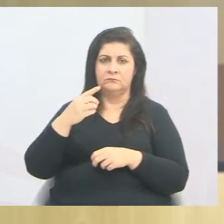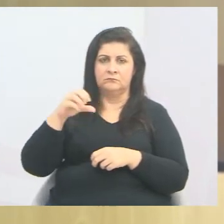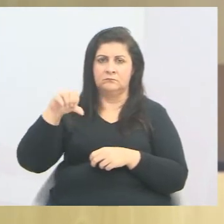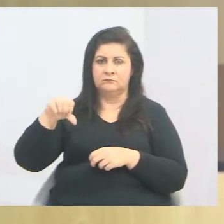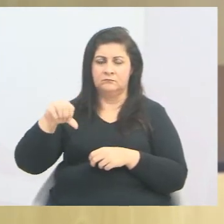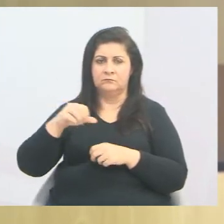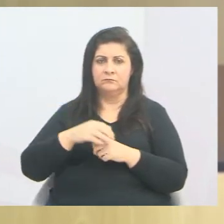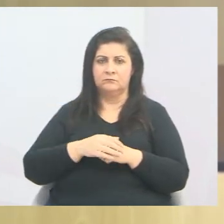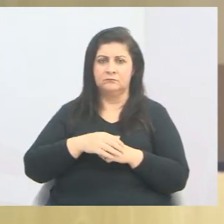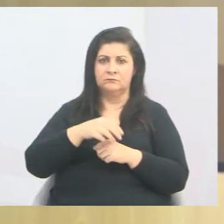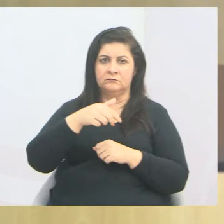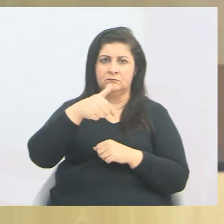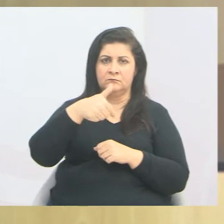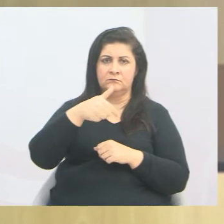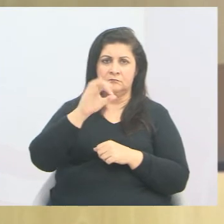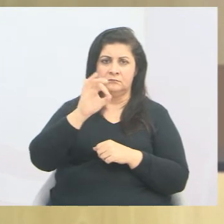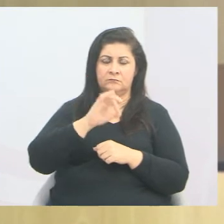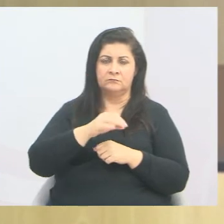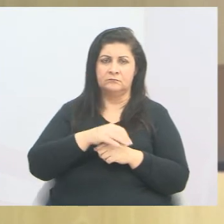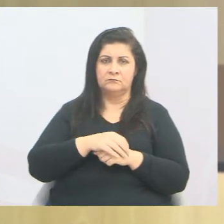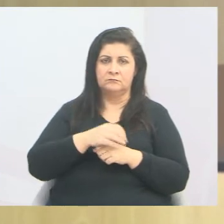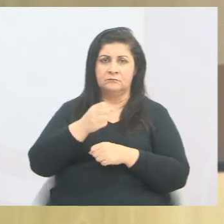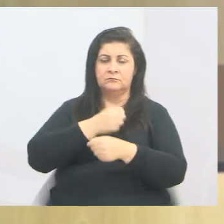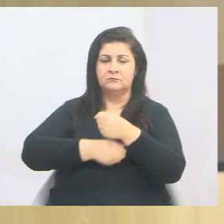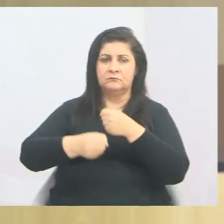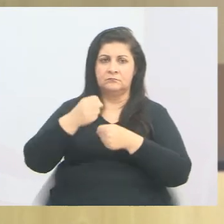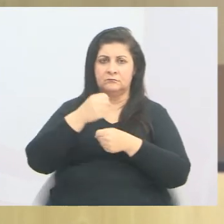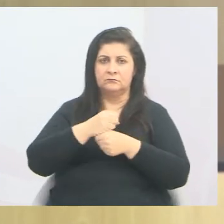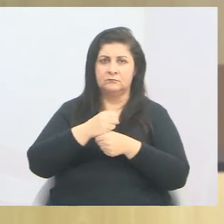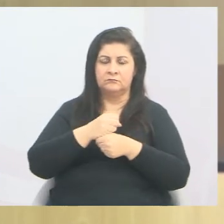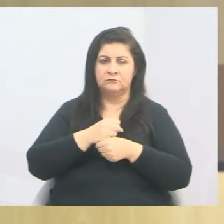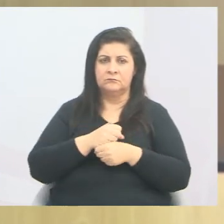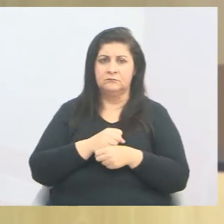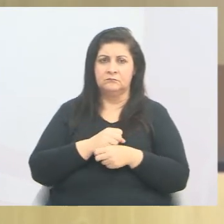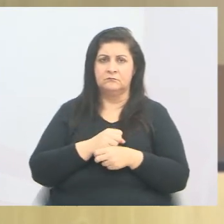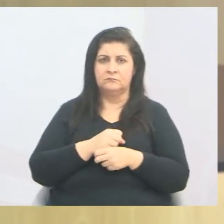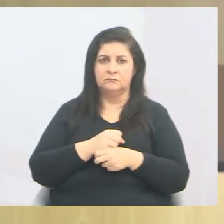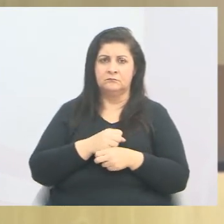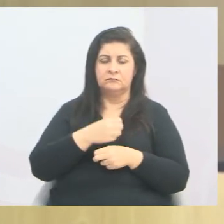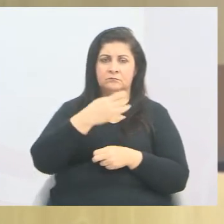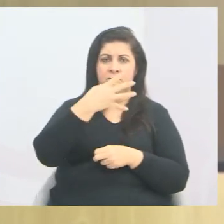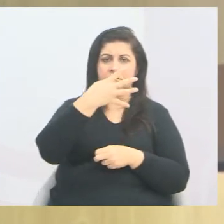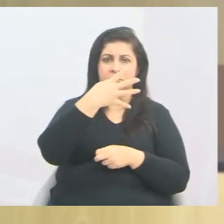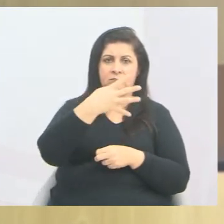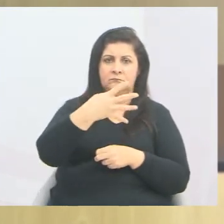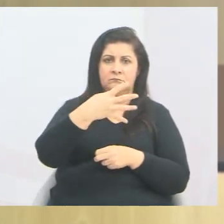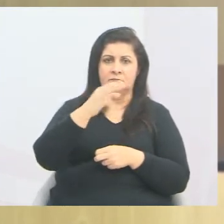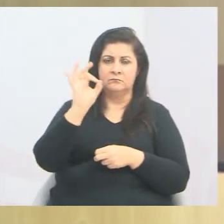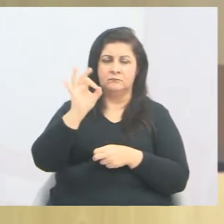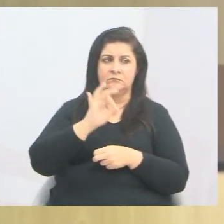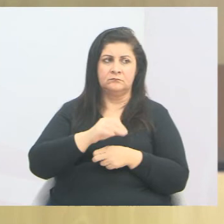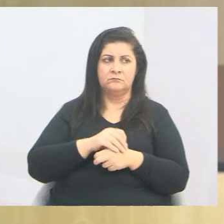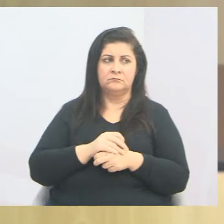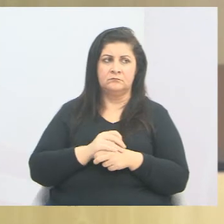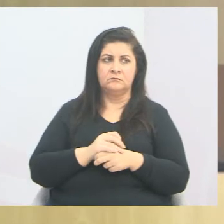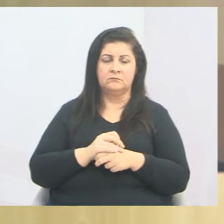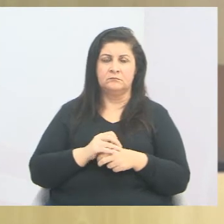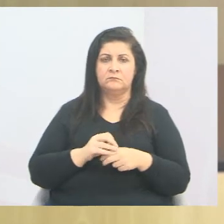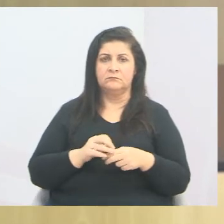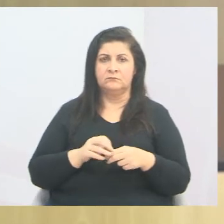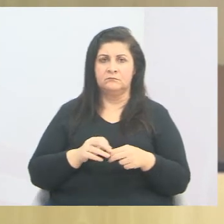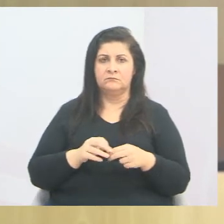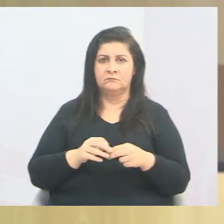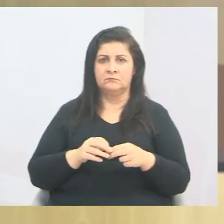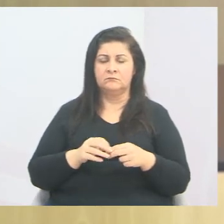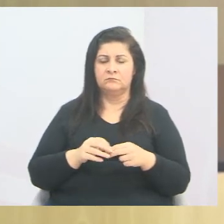algo em torno de 7%, e o ano passado, tá, nós chegamos a 4, tantos por cento, né? Quer dizer,